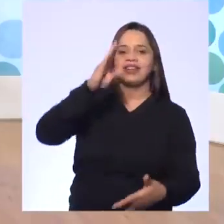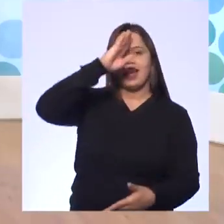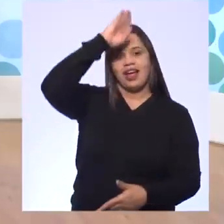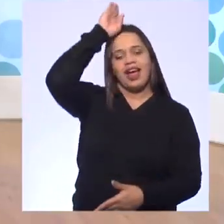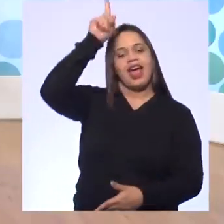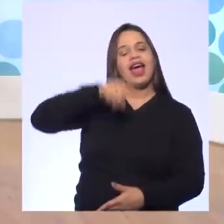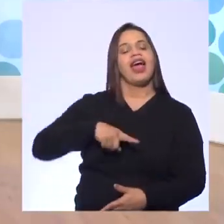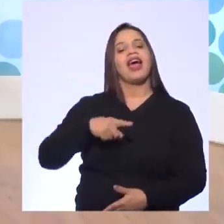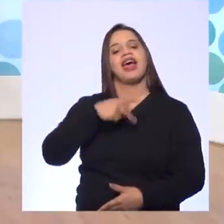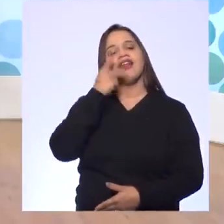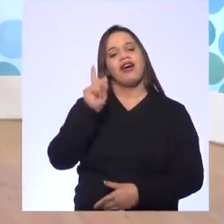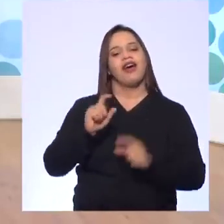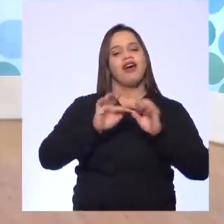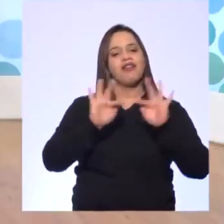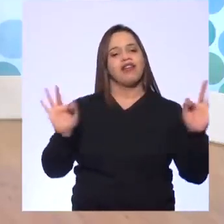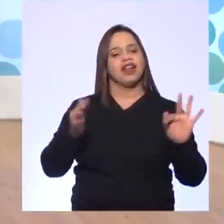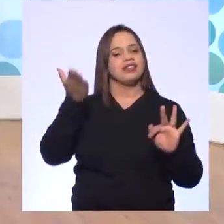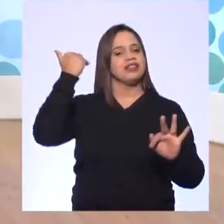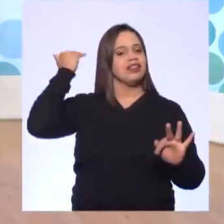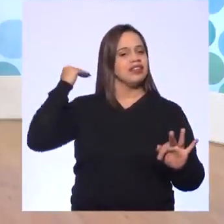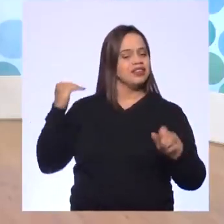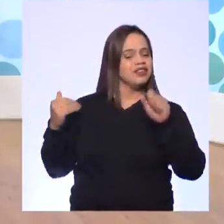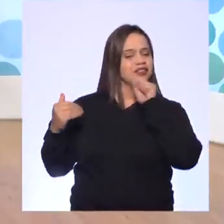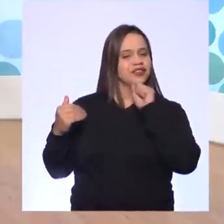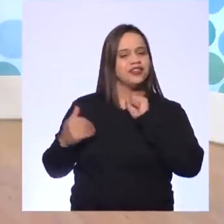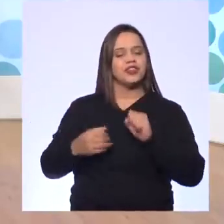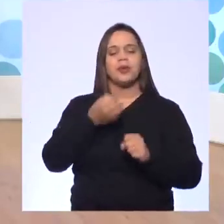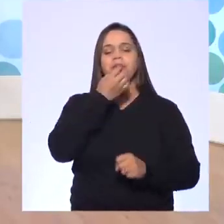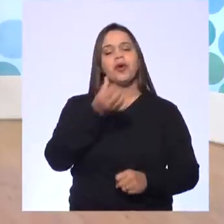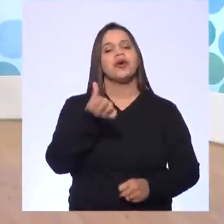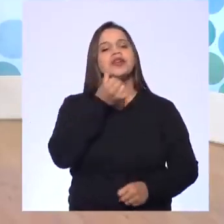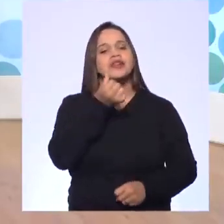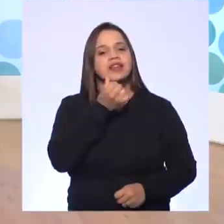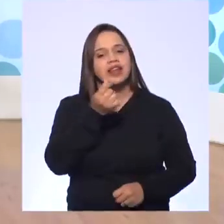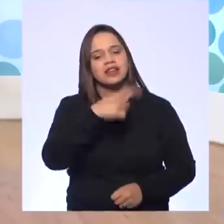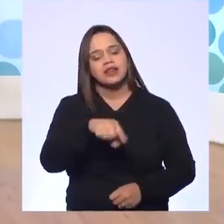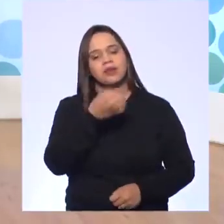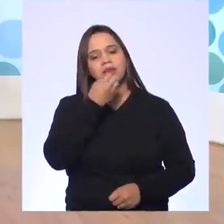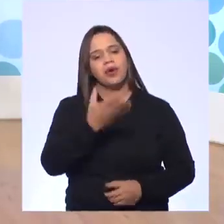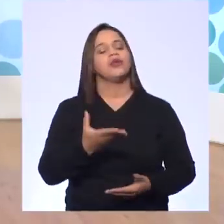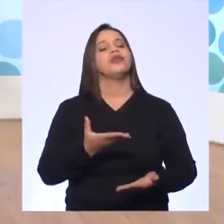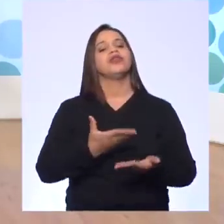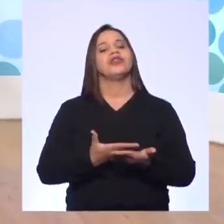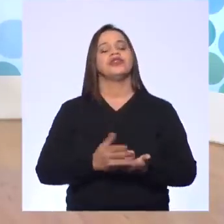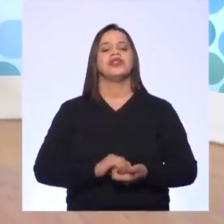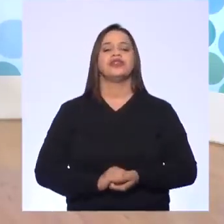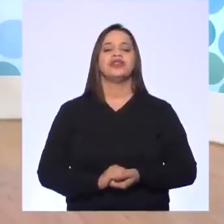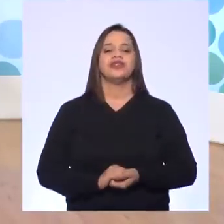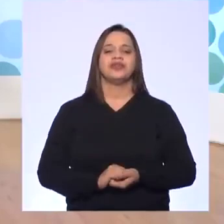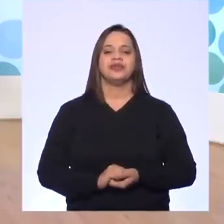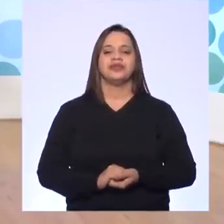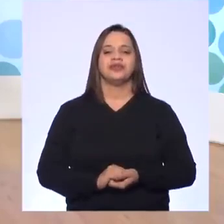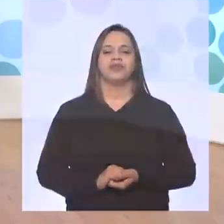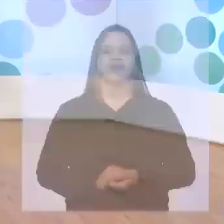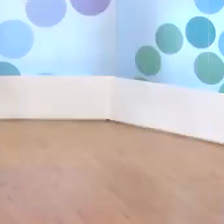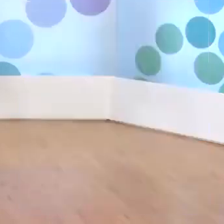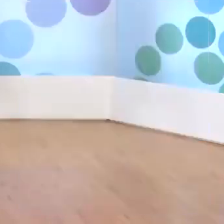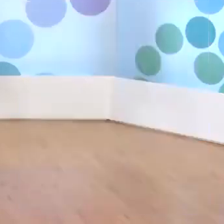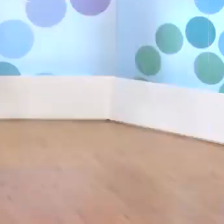que se dizia na época antiga. Gente, boa sexta-feira e bons estudos. Até a próxima aula. Tchau, tchau.